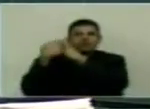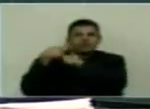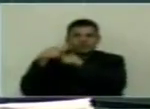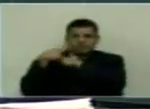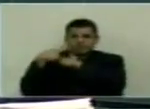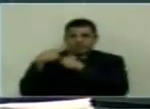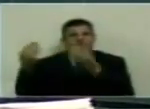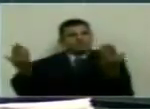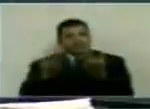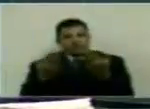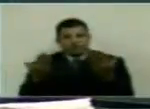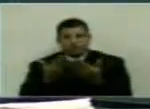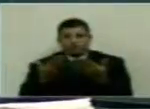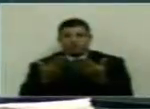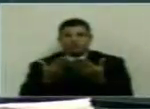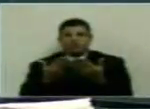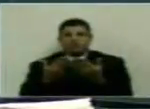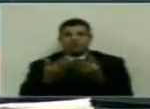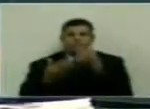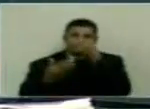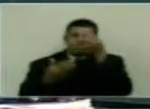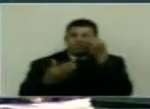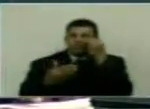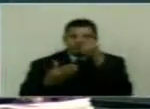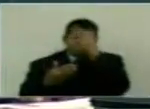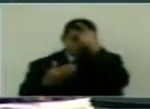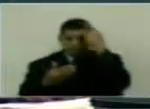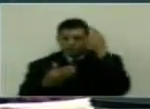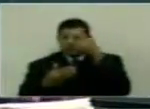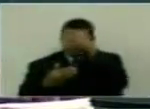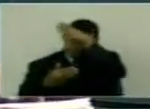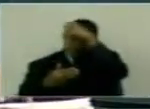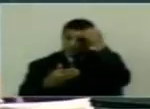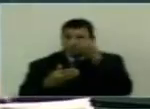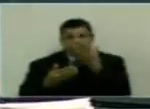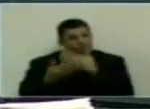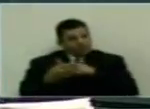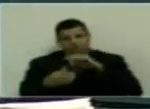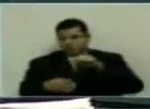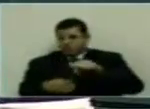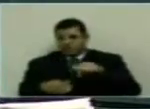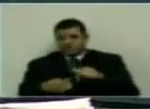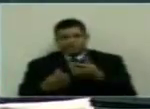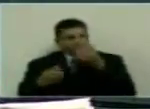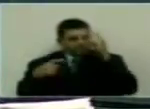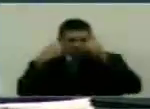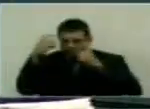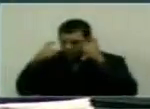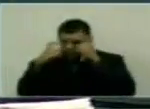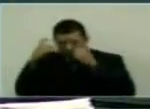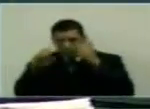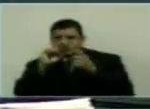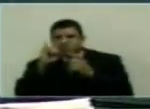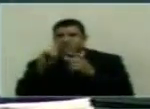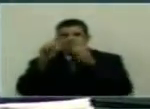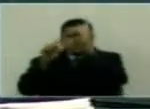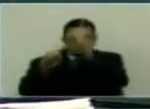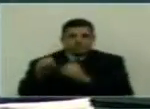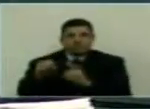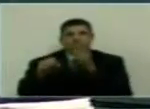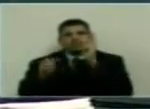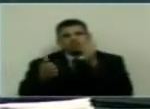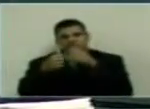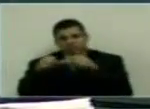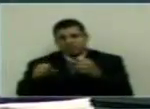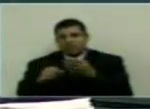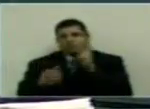responsabilidade nesse momento com os interesses do povo do Amazonas. Não sou aqui, não estou preocupado se essa diretoria vai ficar, vai continuar.